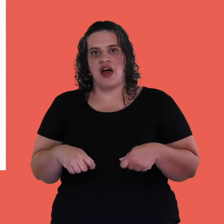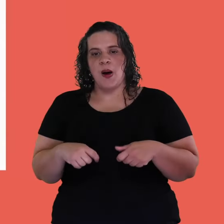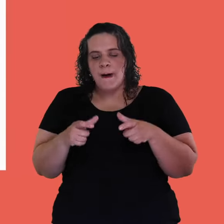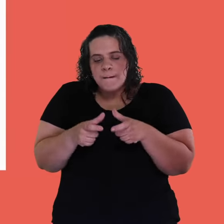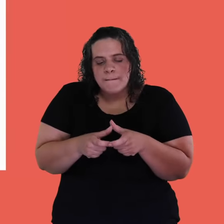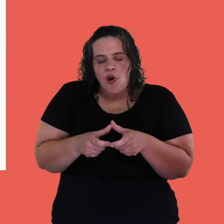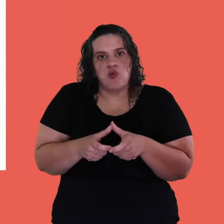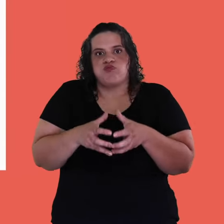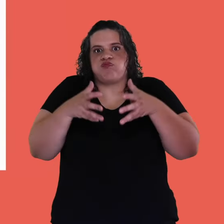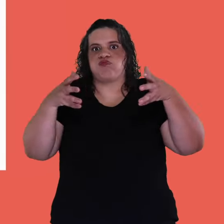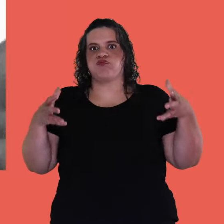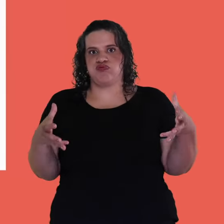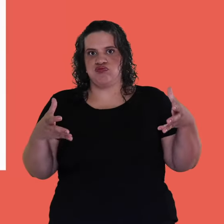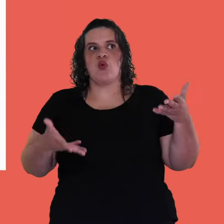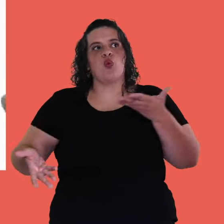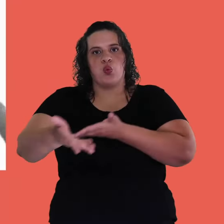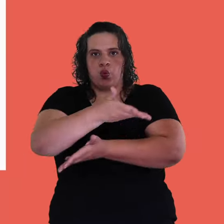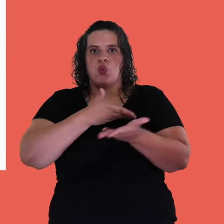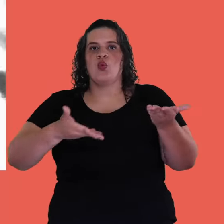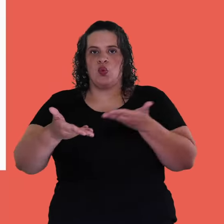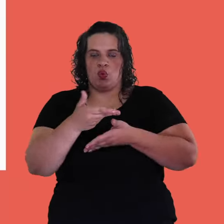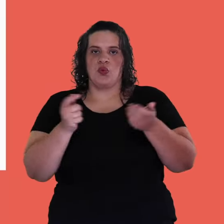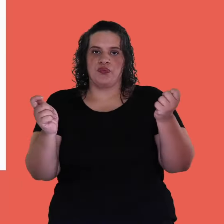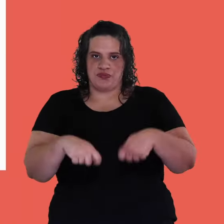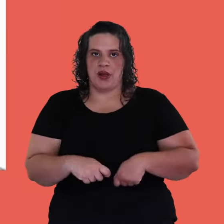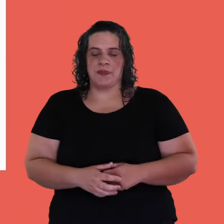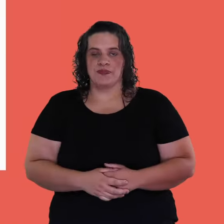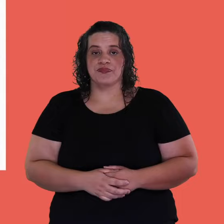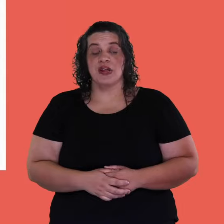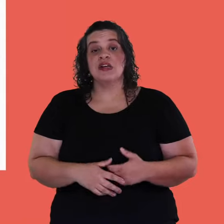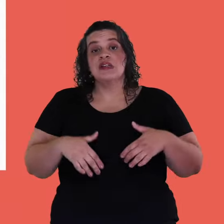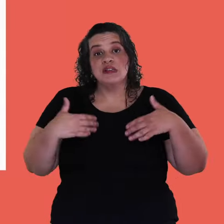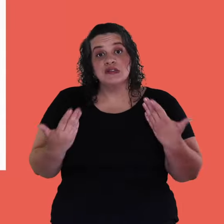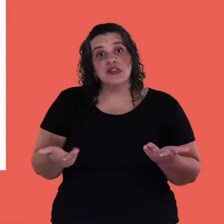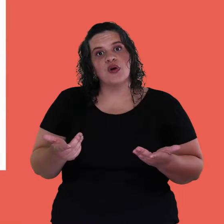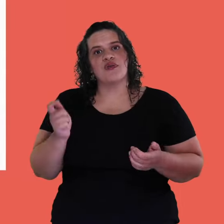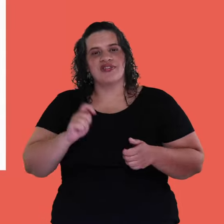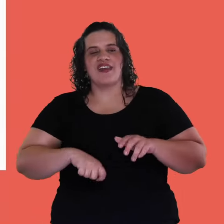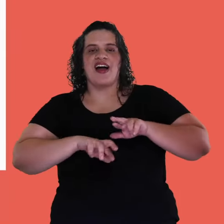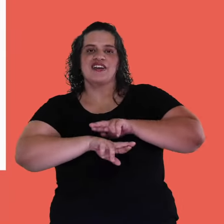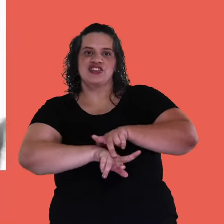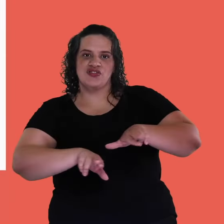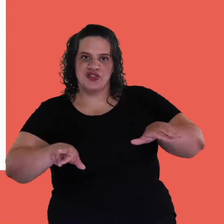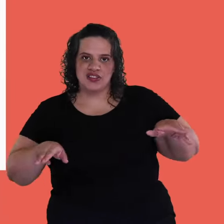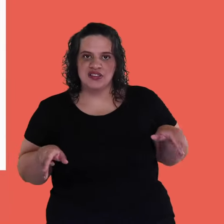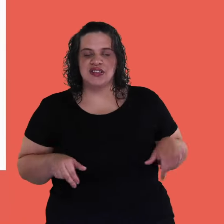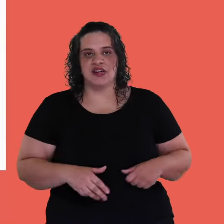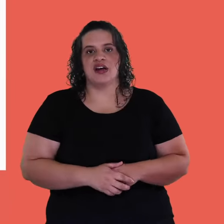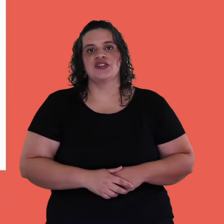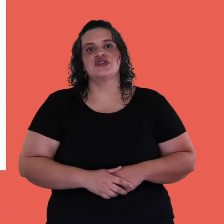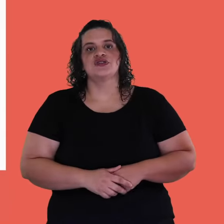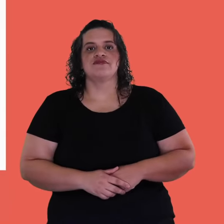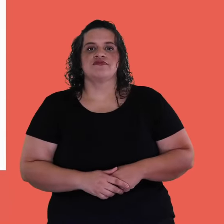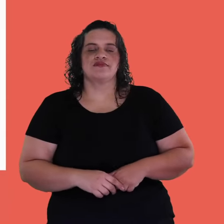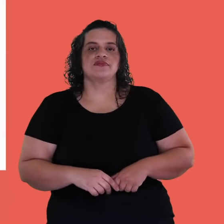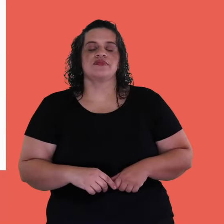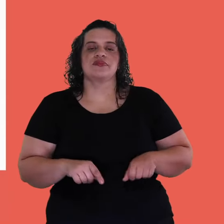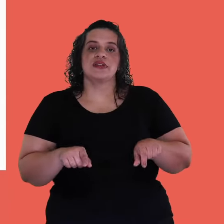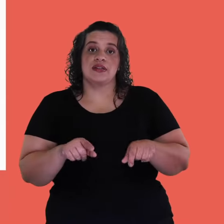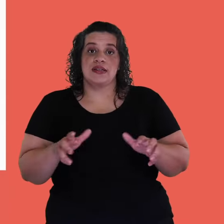fazer desse pouquinho um tantão para todo mundo. E desse jeito, né, a gente acaba tendo mais diversidade,